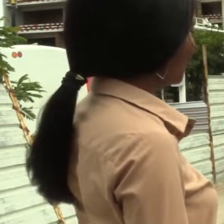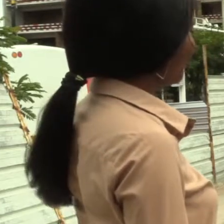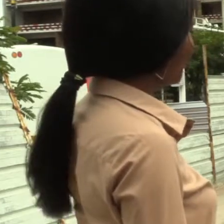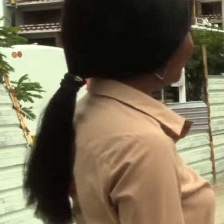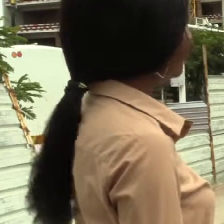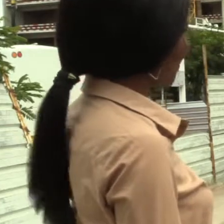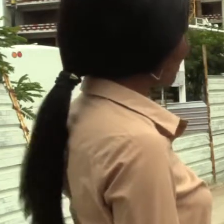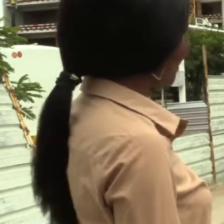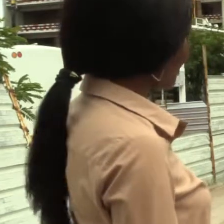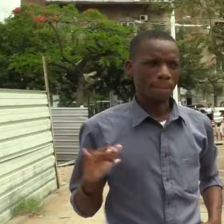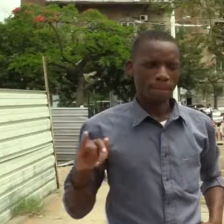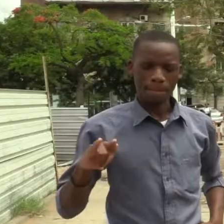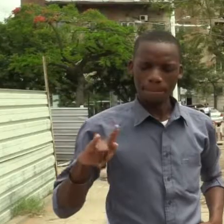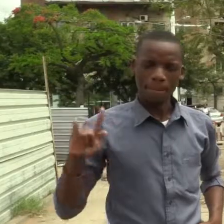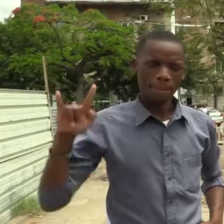Comboio